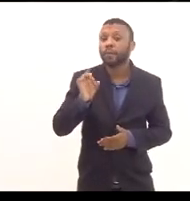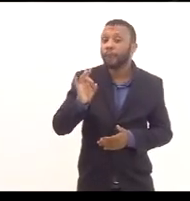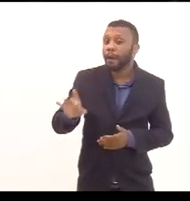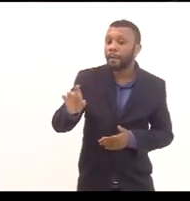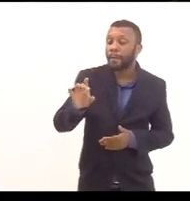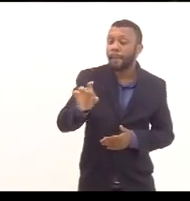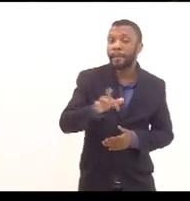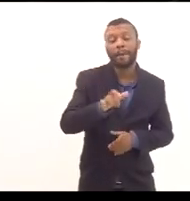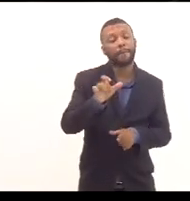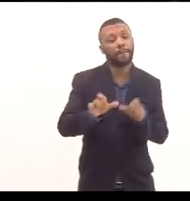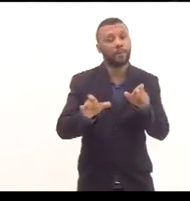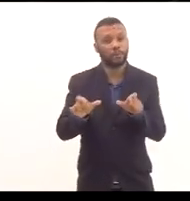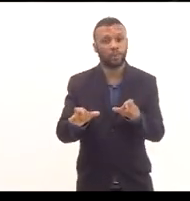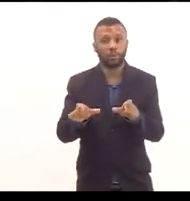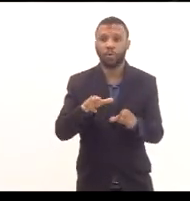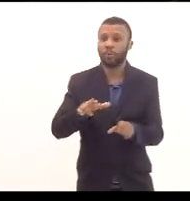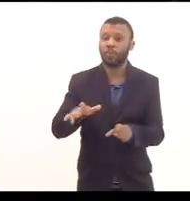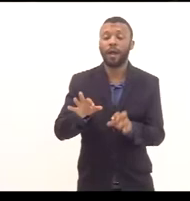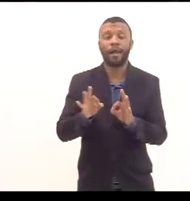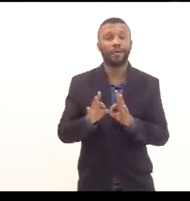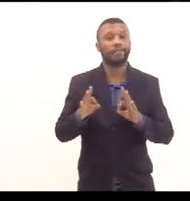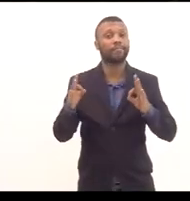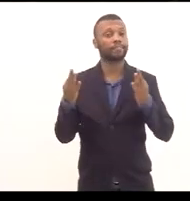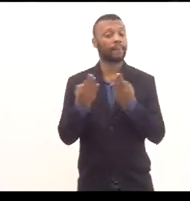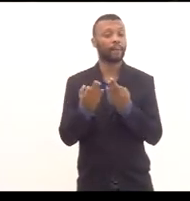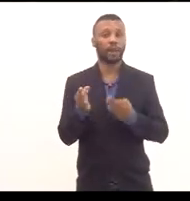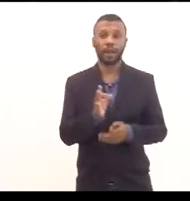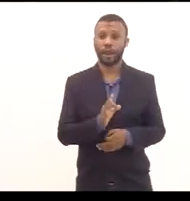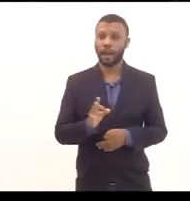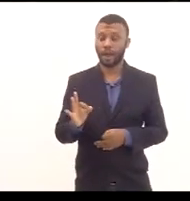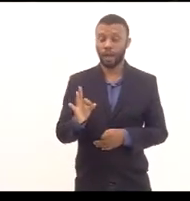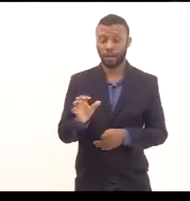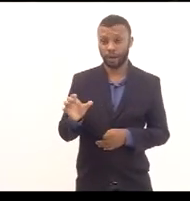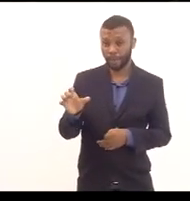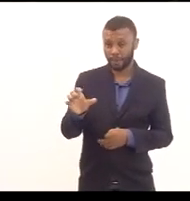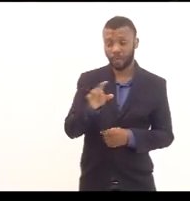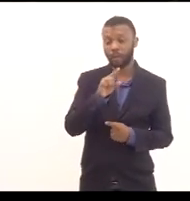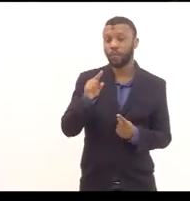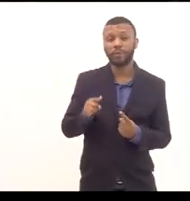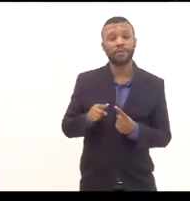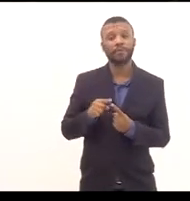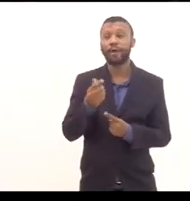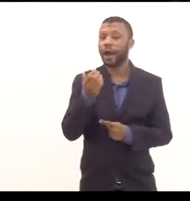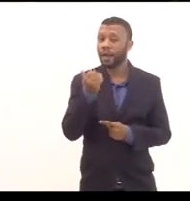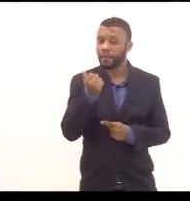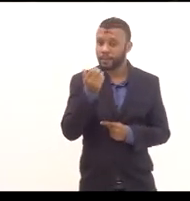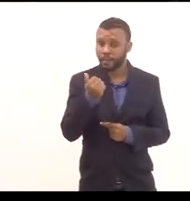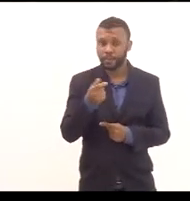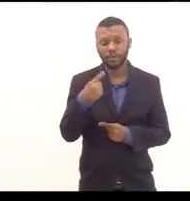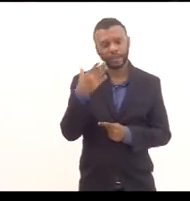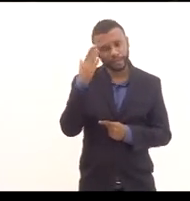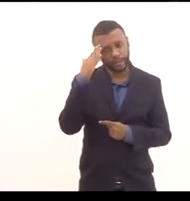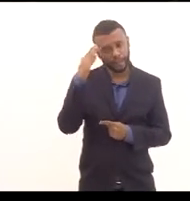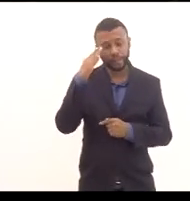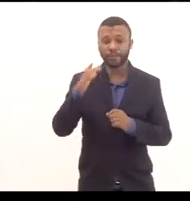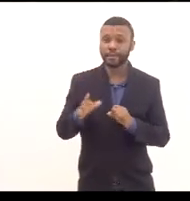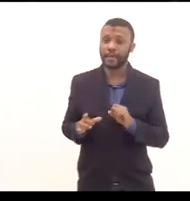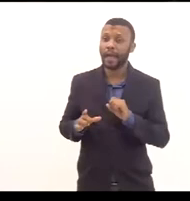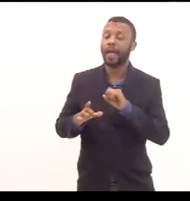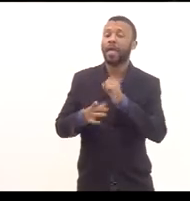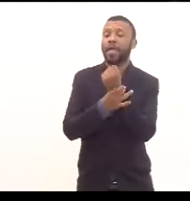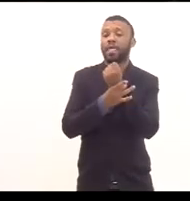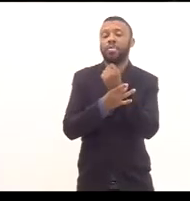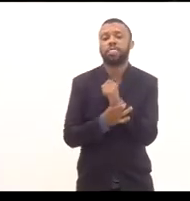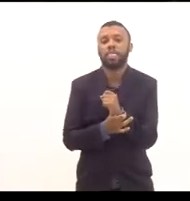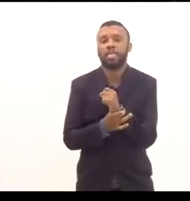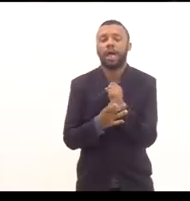70 por família e o cartão imperial ele ele é para alimentação e a gente sabe que a segurança alimentar é